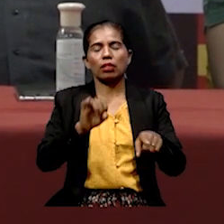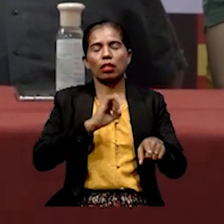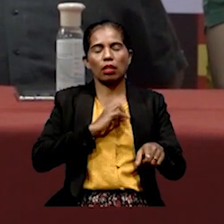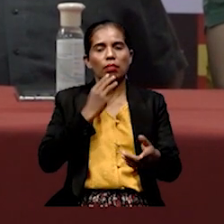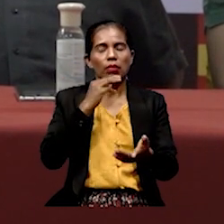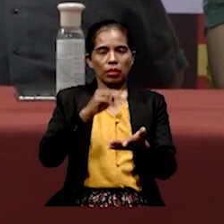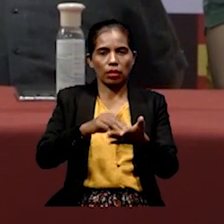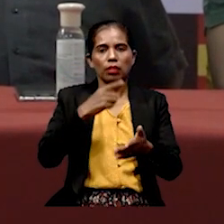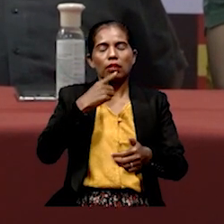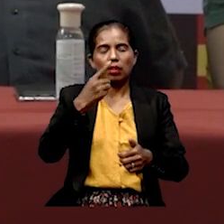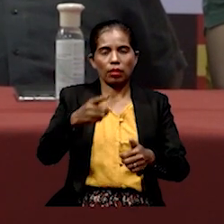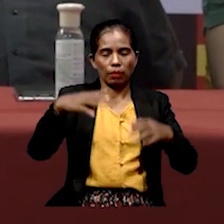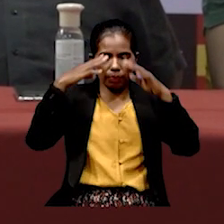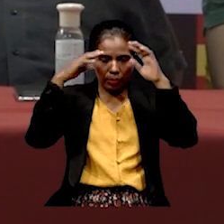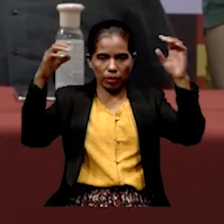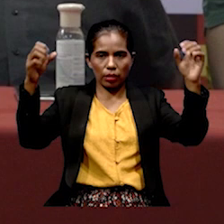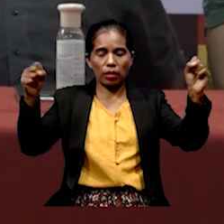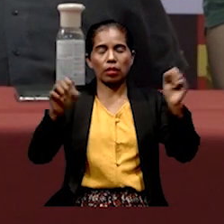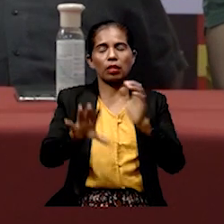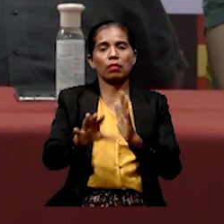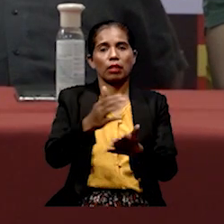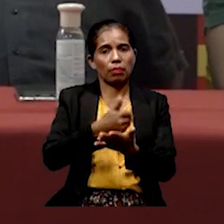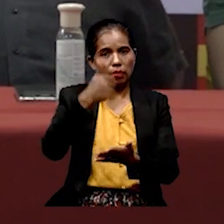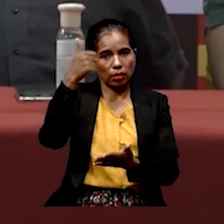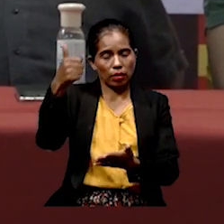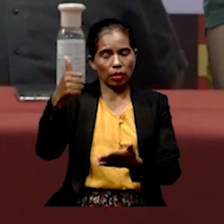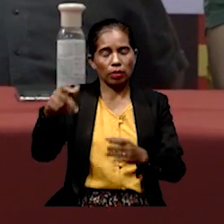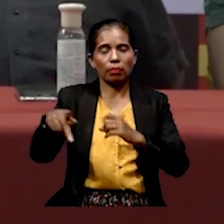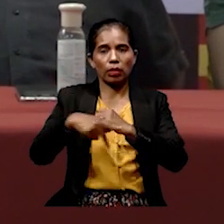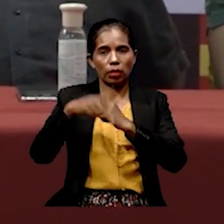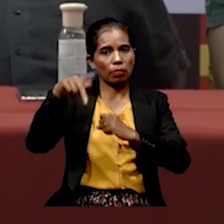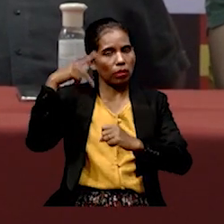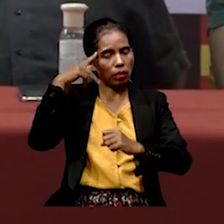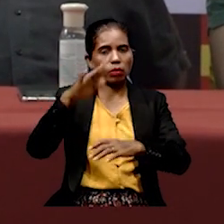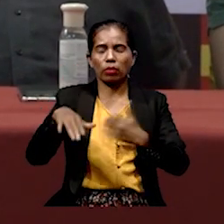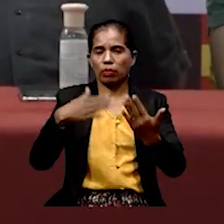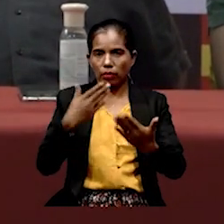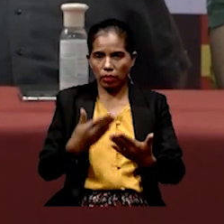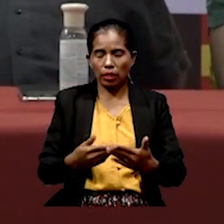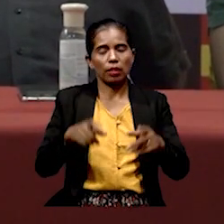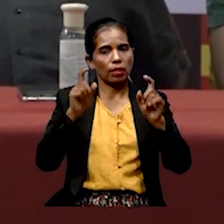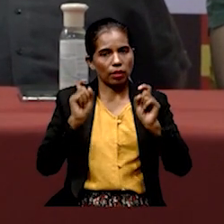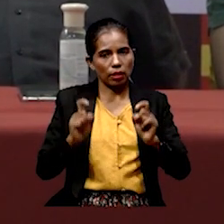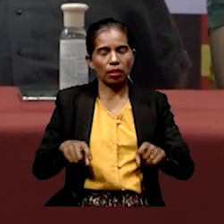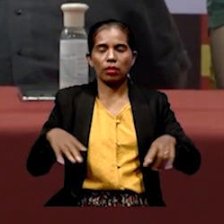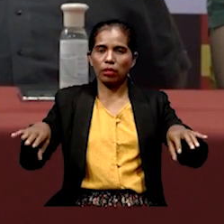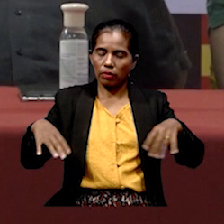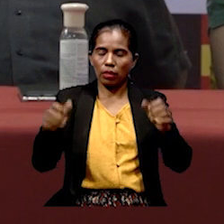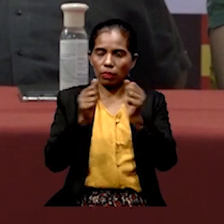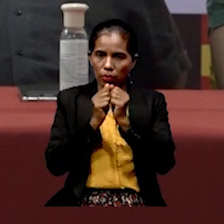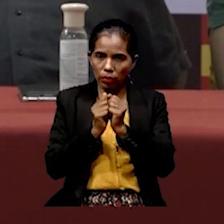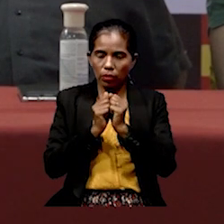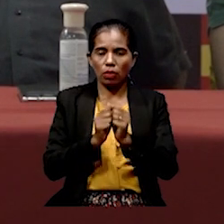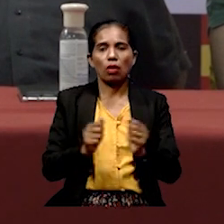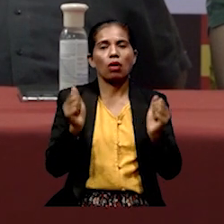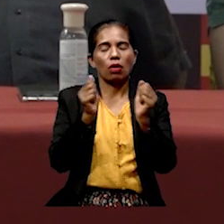até presidente eleito ka partidos políticos sira voto make dani tem ki coopera na fatin ho